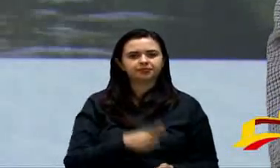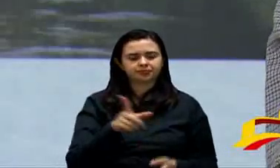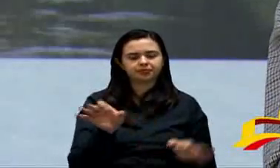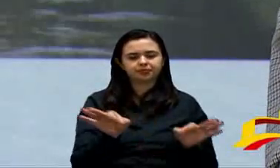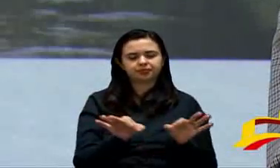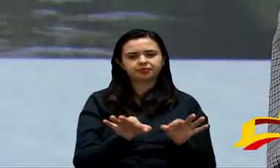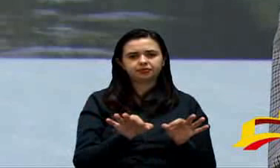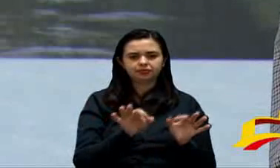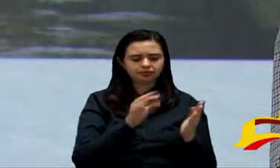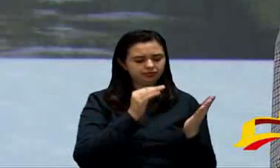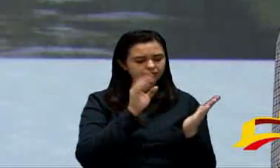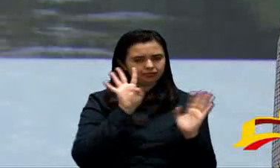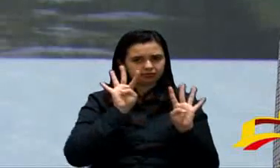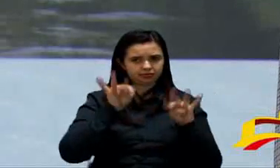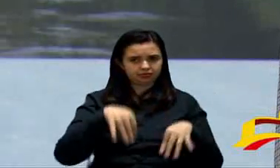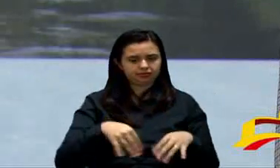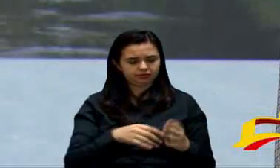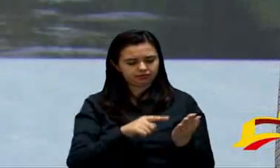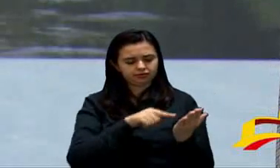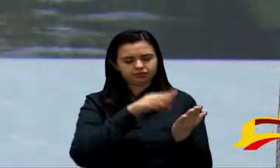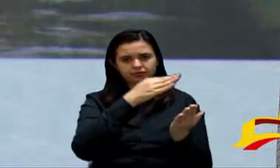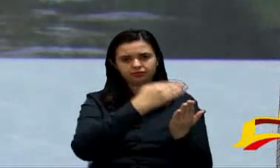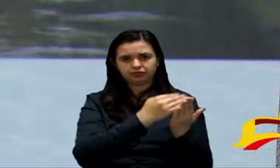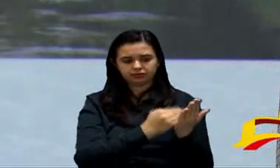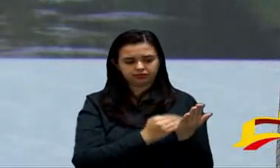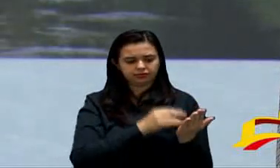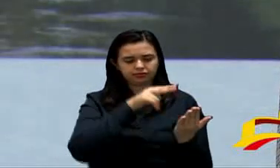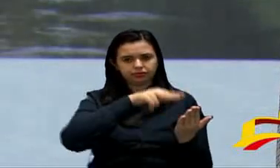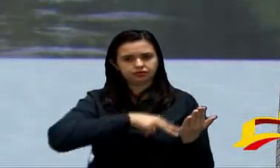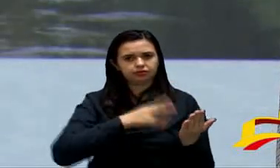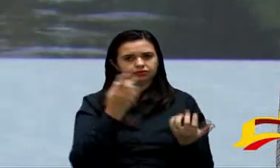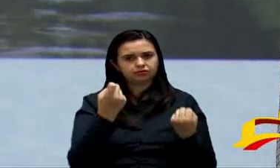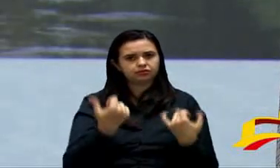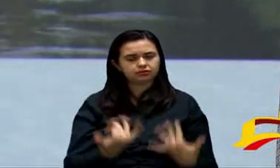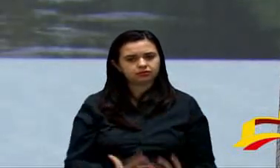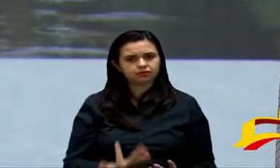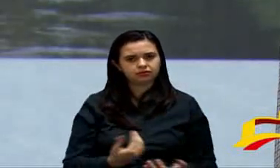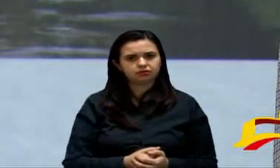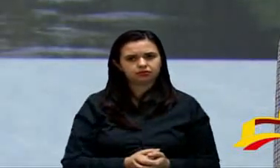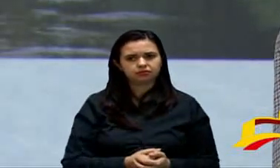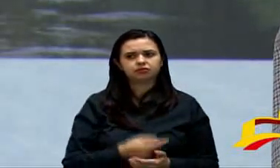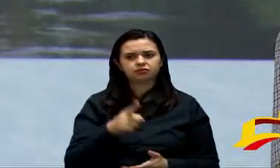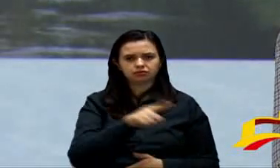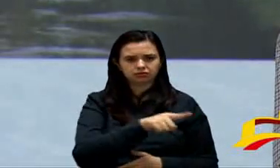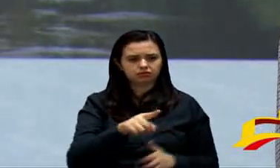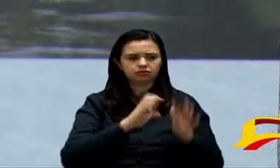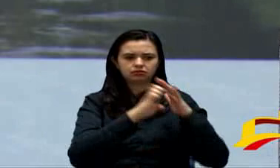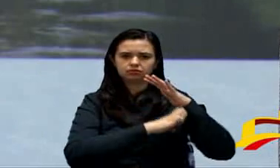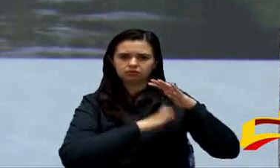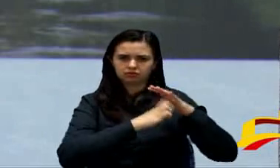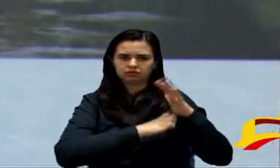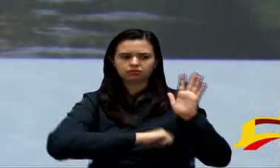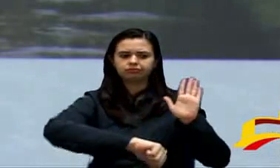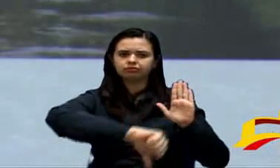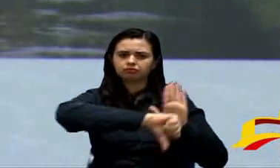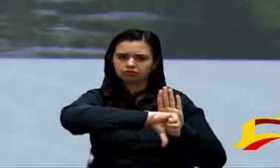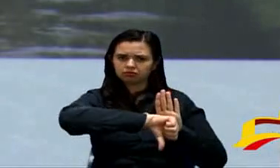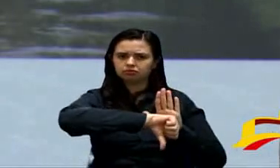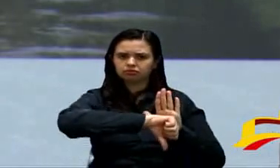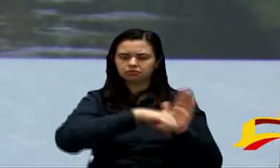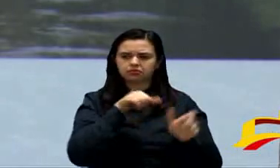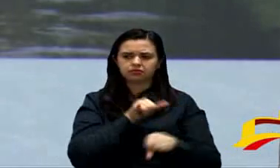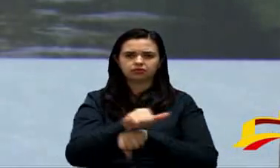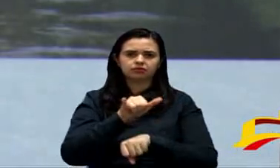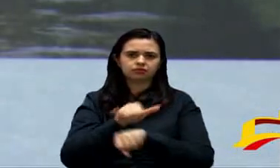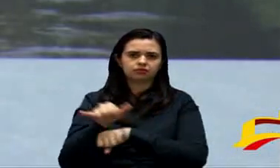Terminando, para além do descumprimento do contrato, tendo ficado evidenciada a ação criminosa de empresários, o consórcio Nordeste comunicou o